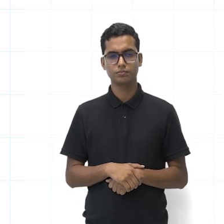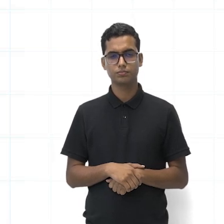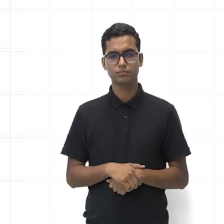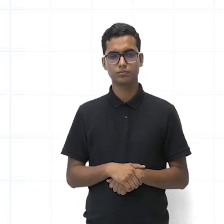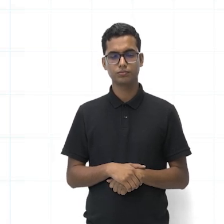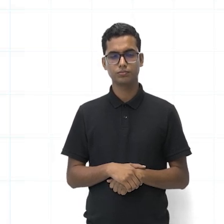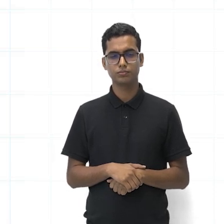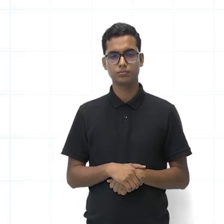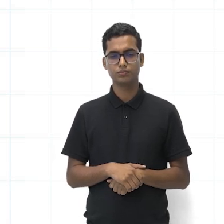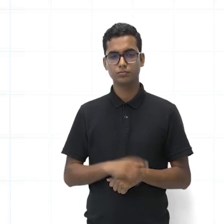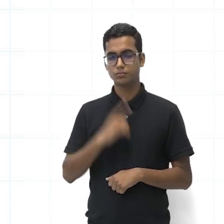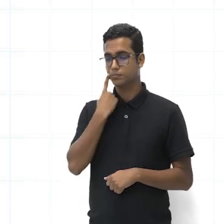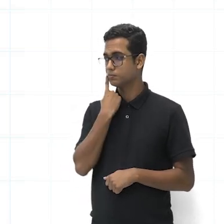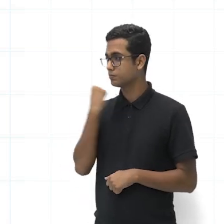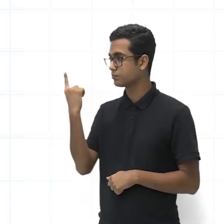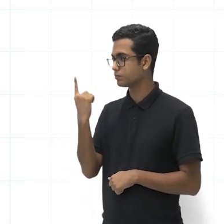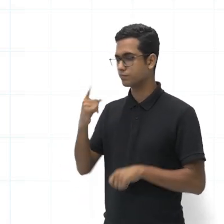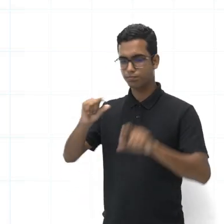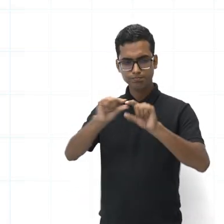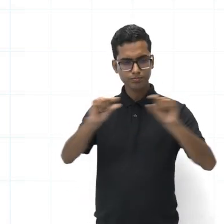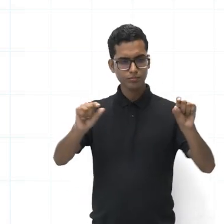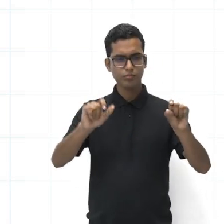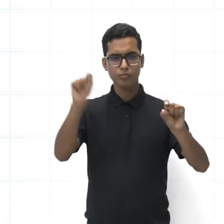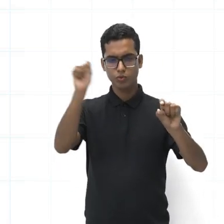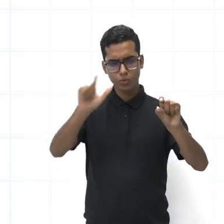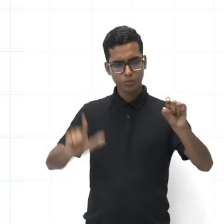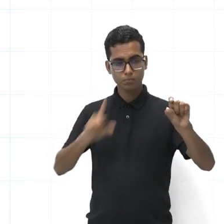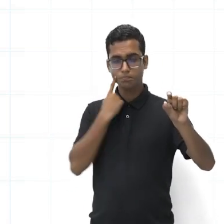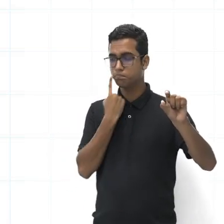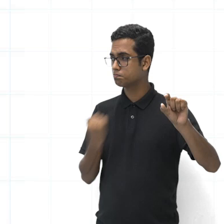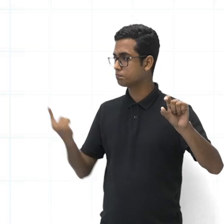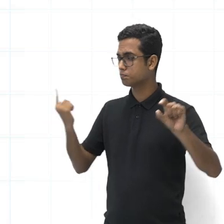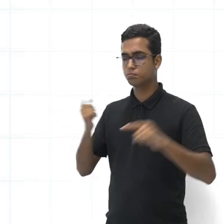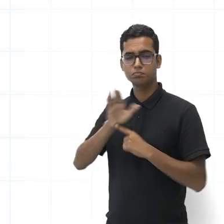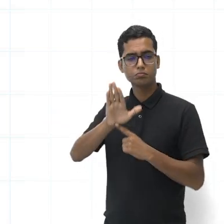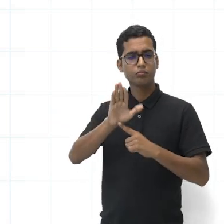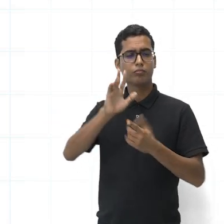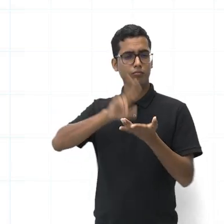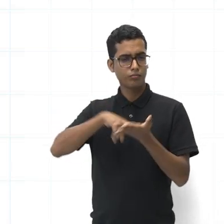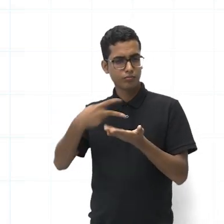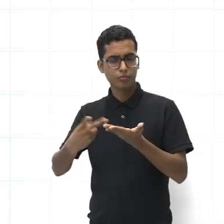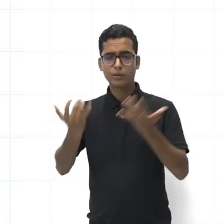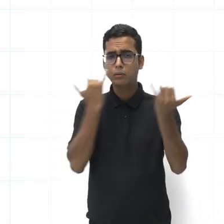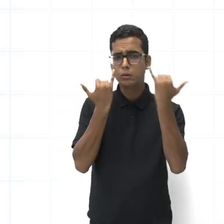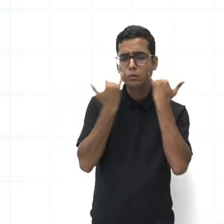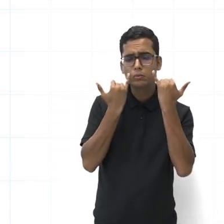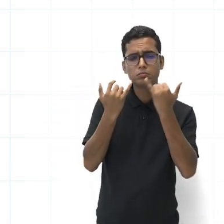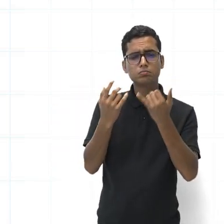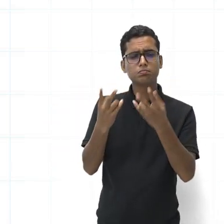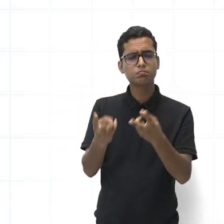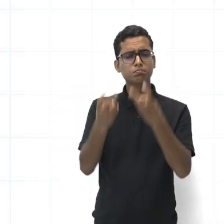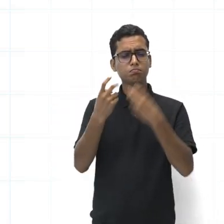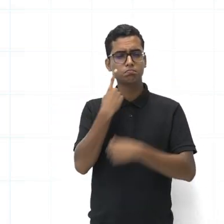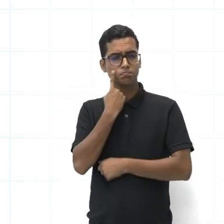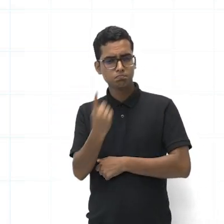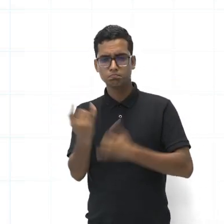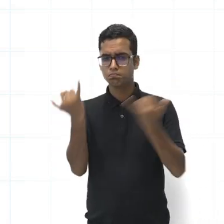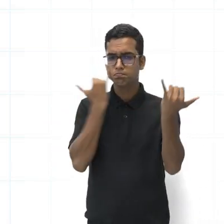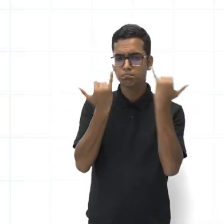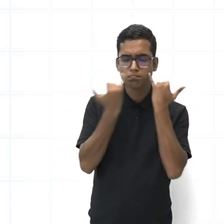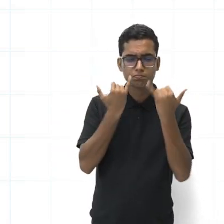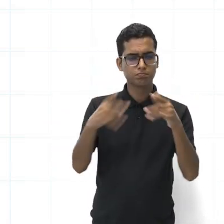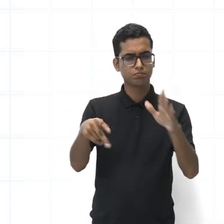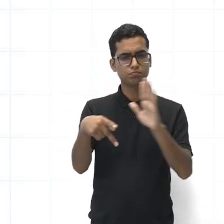Identifying information, identificando então essas informações. Basic identification, né? Identificação básica,